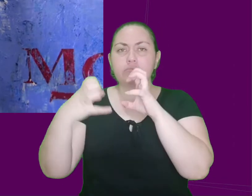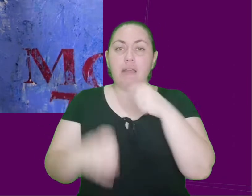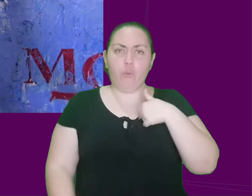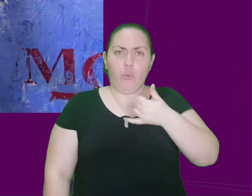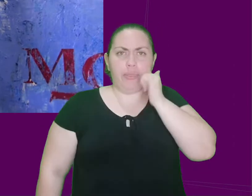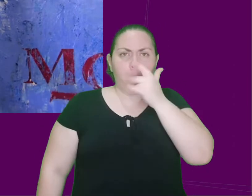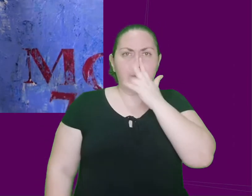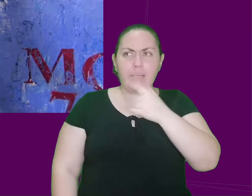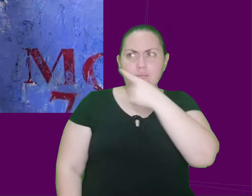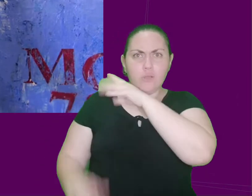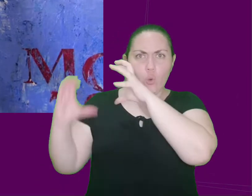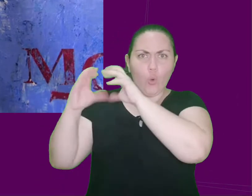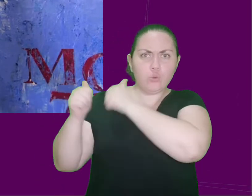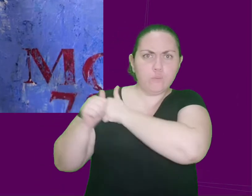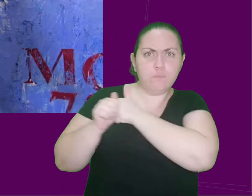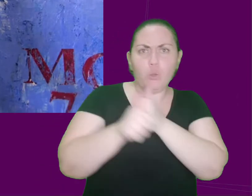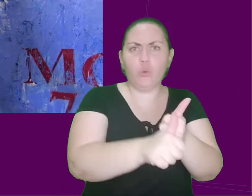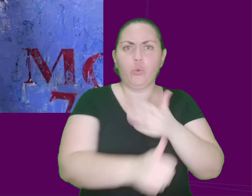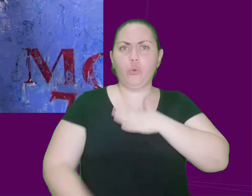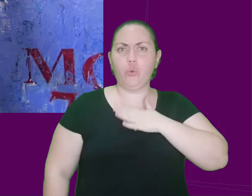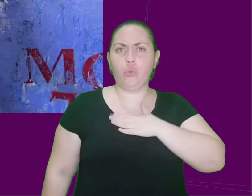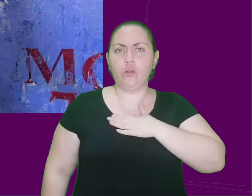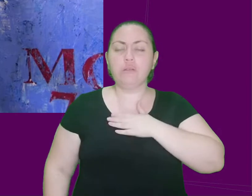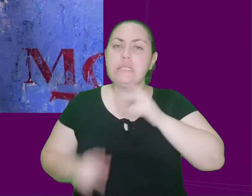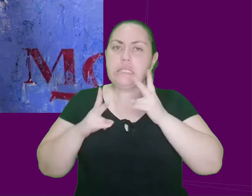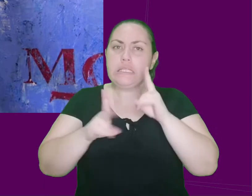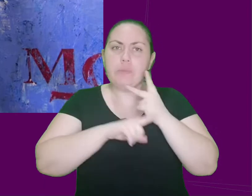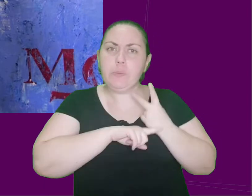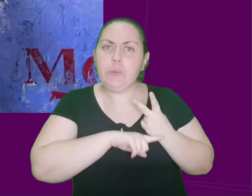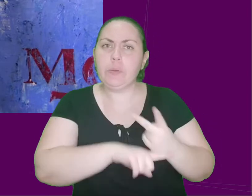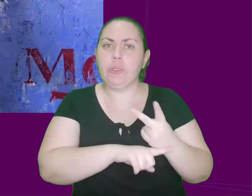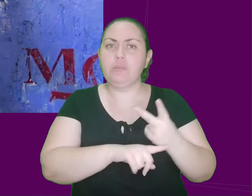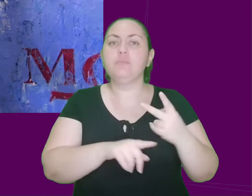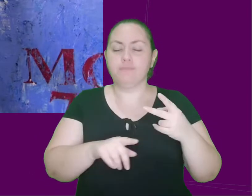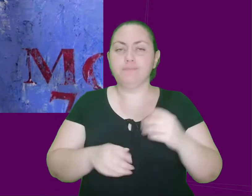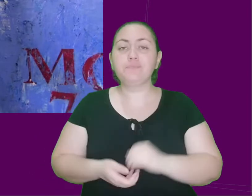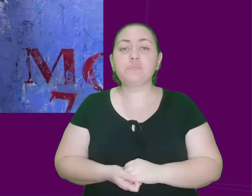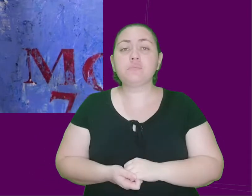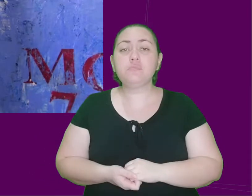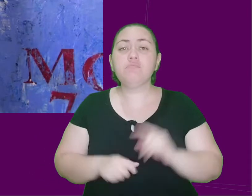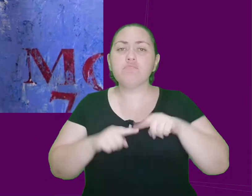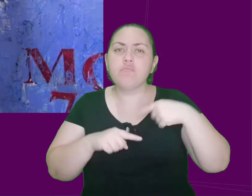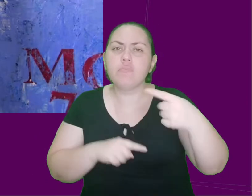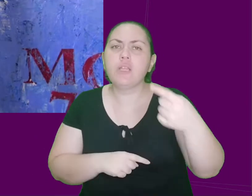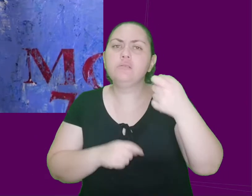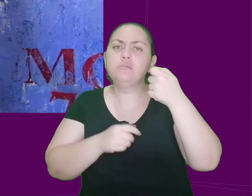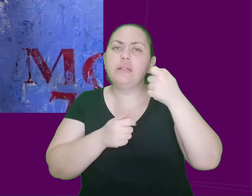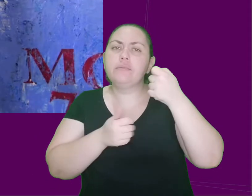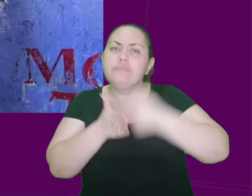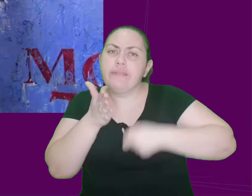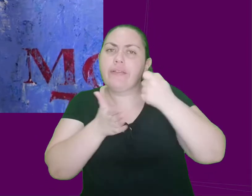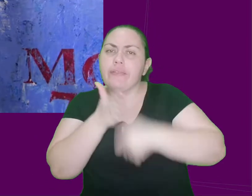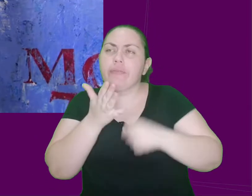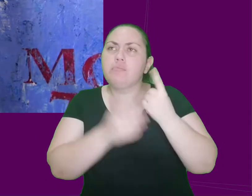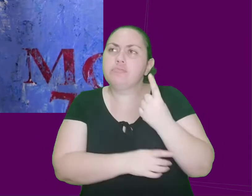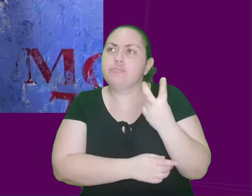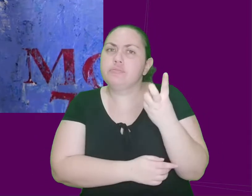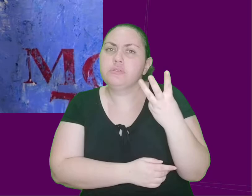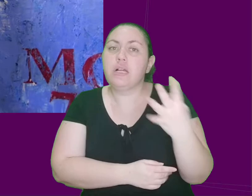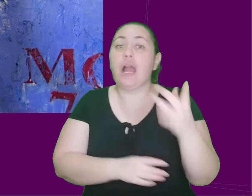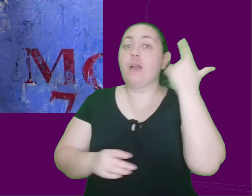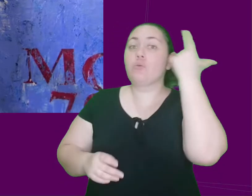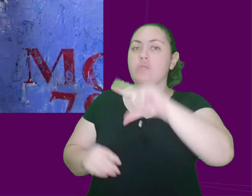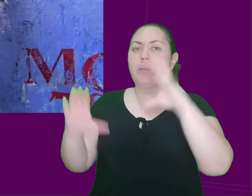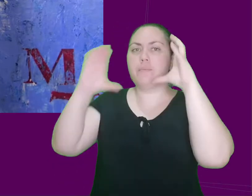sente observado e perseguido por essa entidade que passa a perseguir também. Depois de algumas tentativas, o